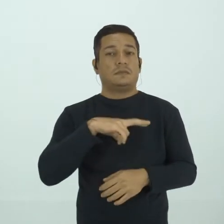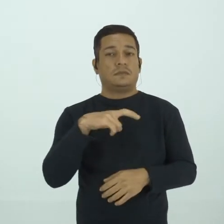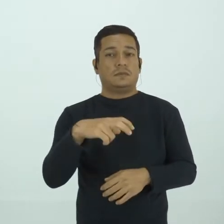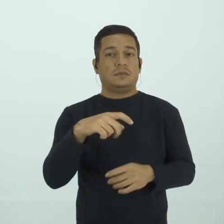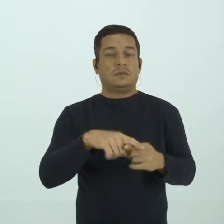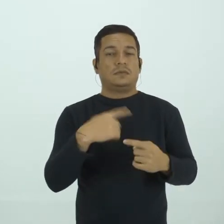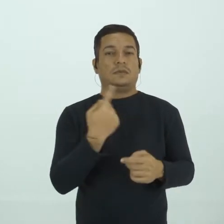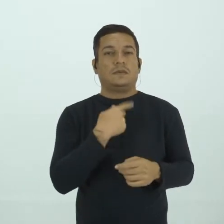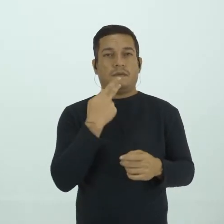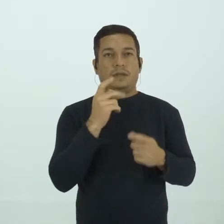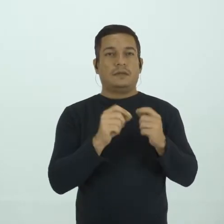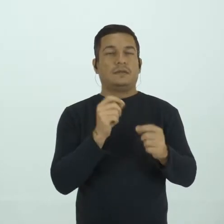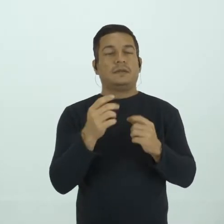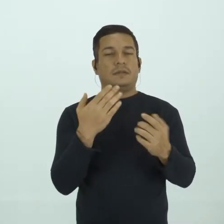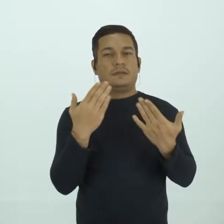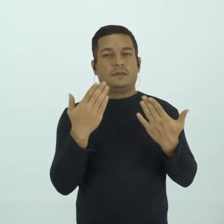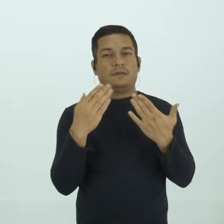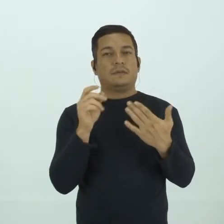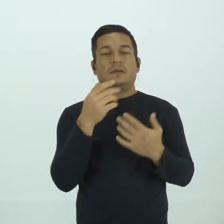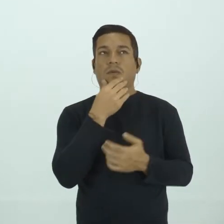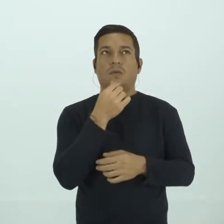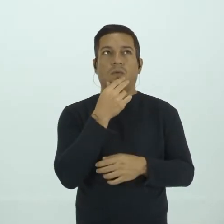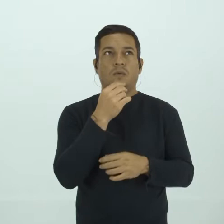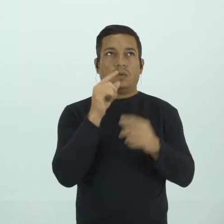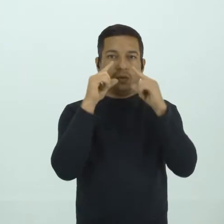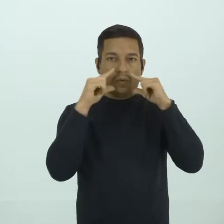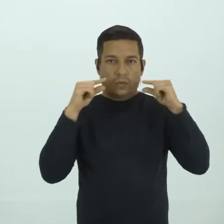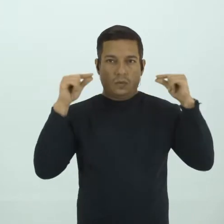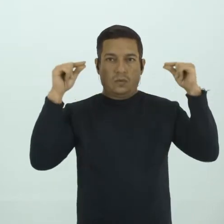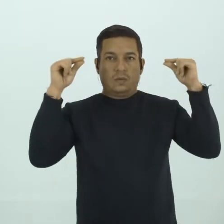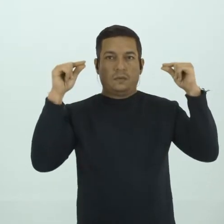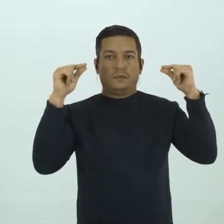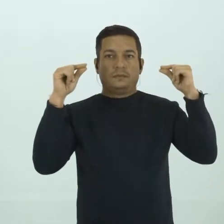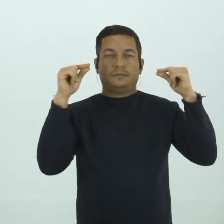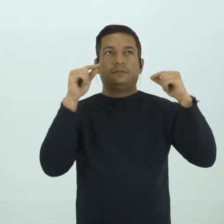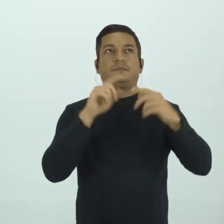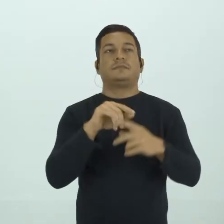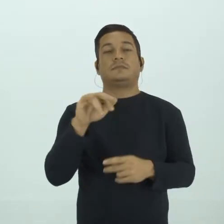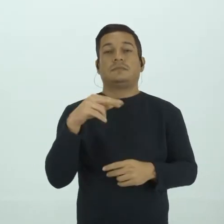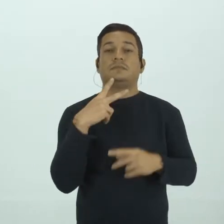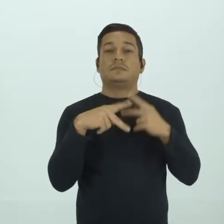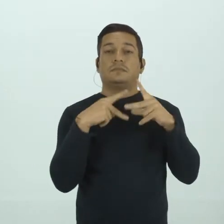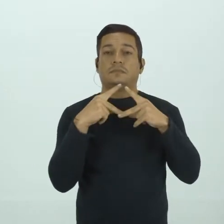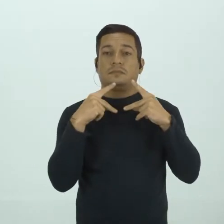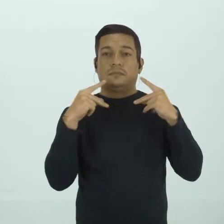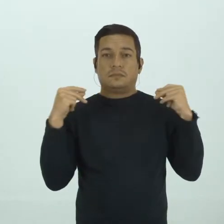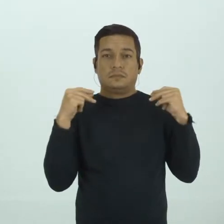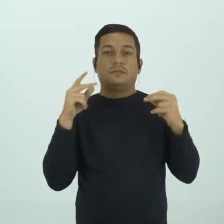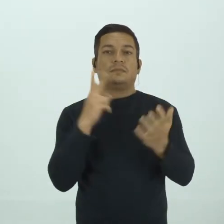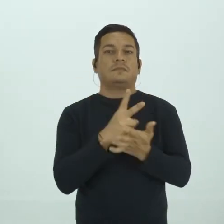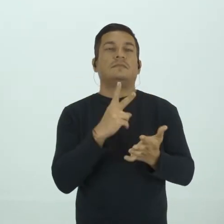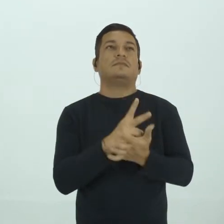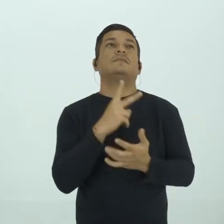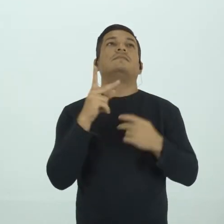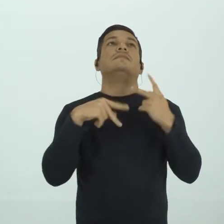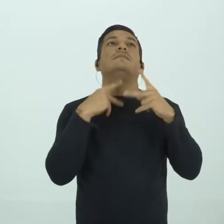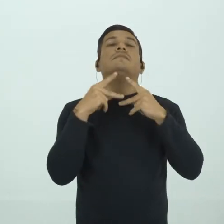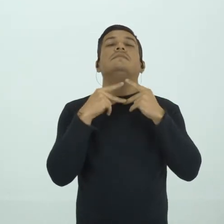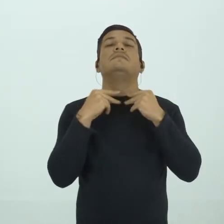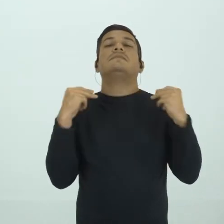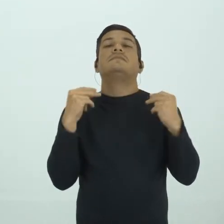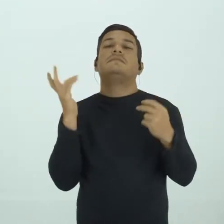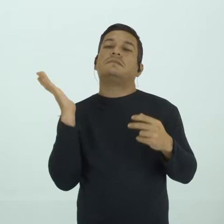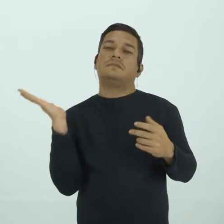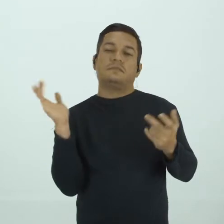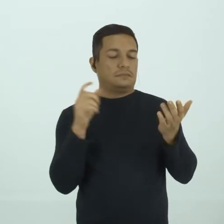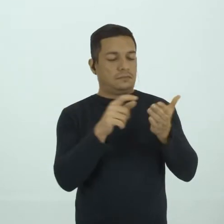a gente geralmente vai associar aquele homem, né, de bigodes longos. Se é o garçom sempre está com com um bloquinho